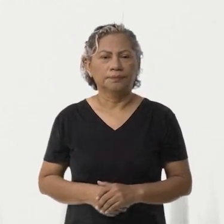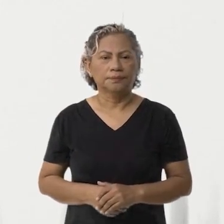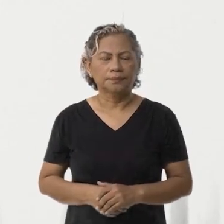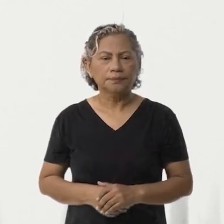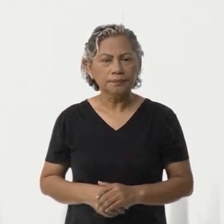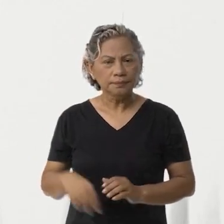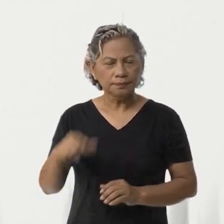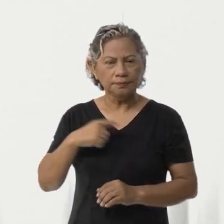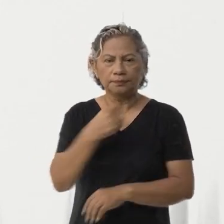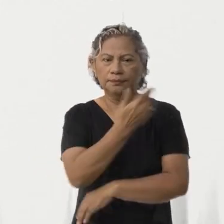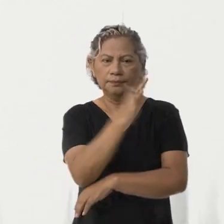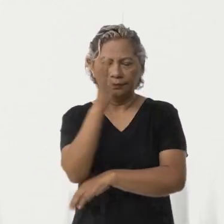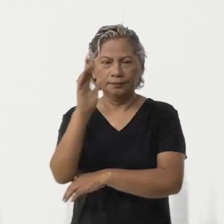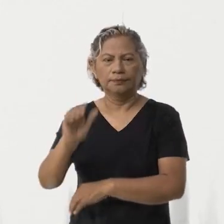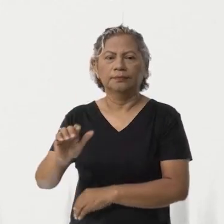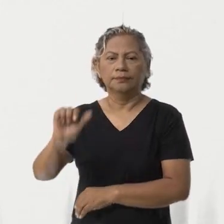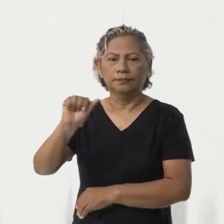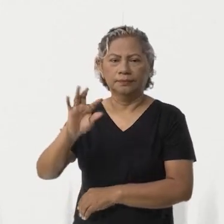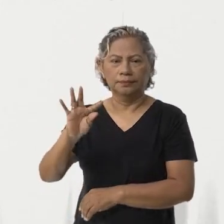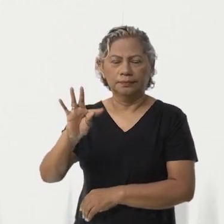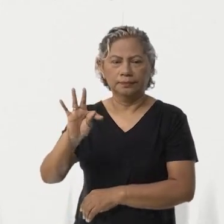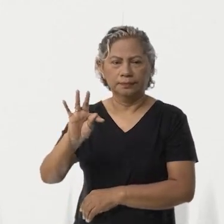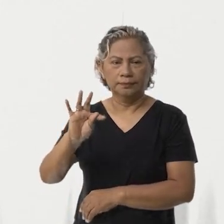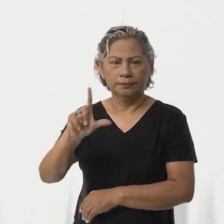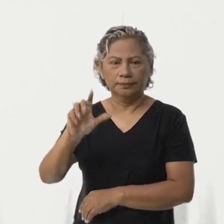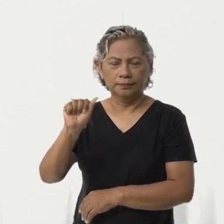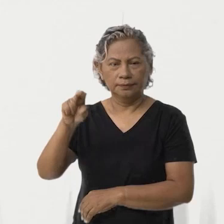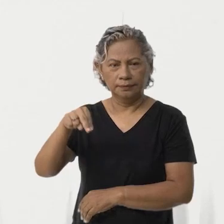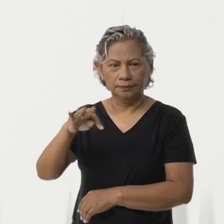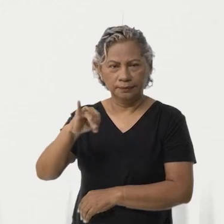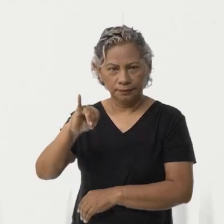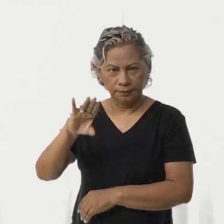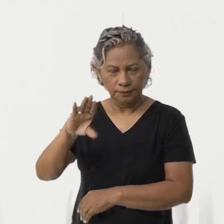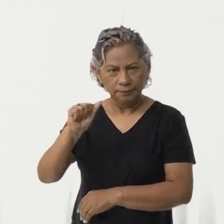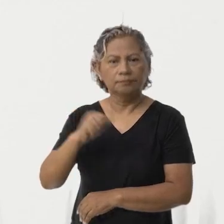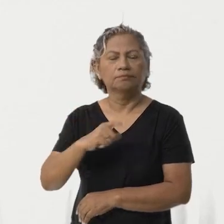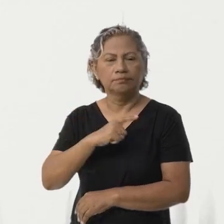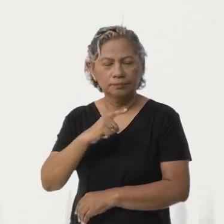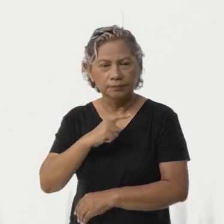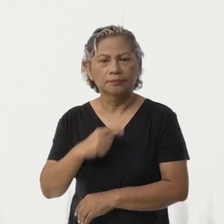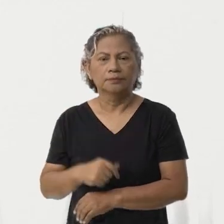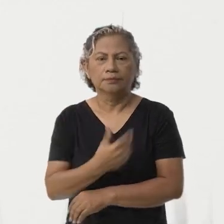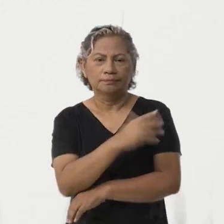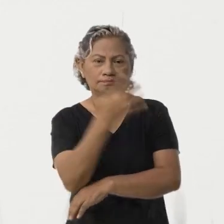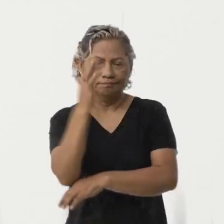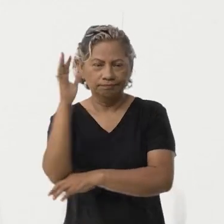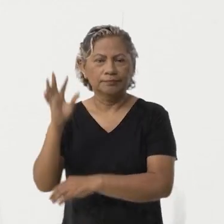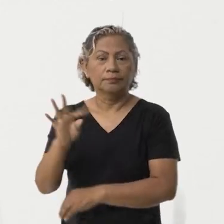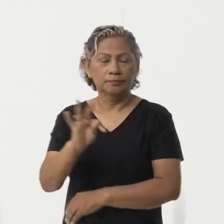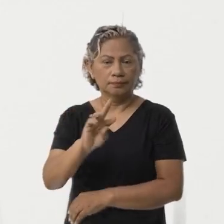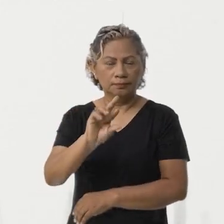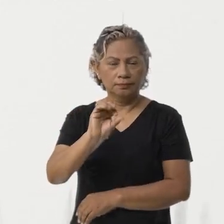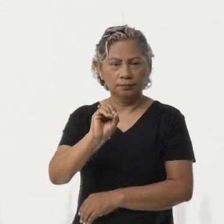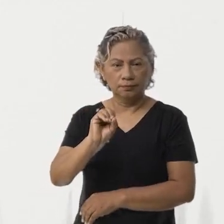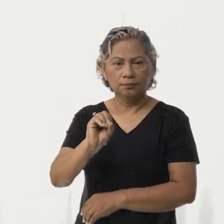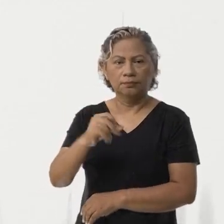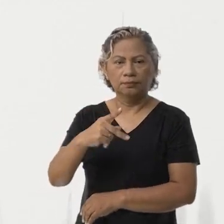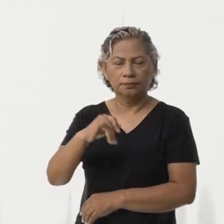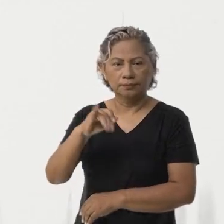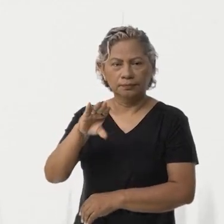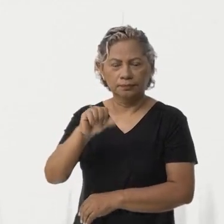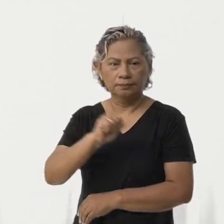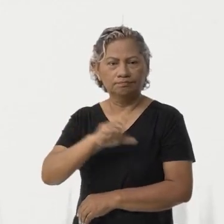nessa vegetação. Seguindo aqui, nós temos a Mata Atlântica, no número 2, onde a gente vai ter também uma